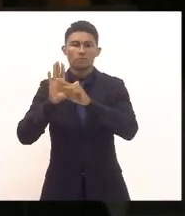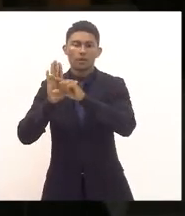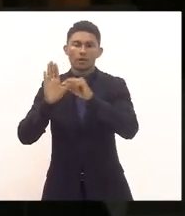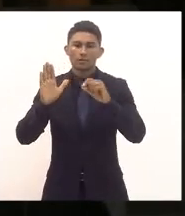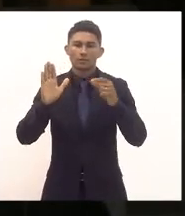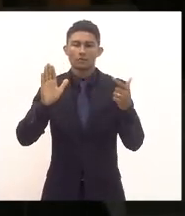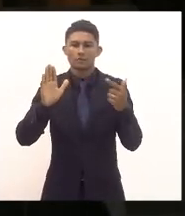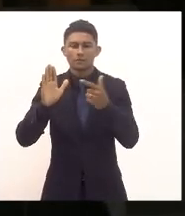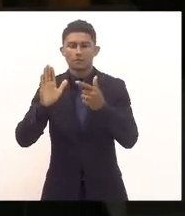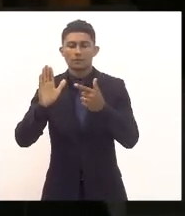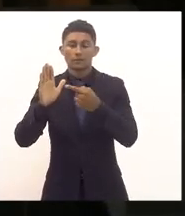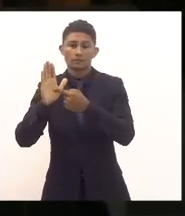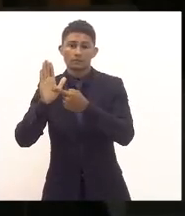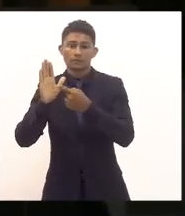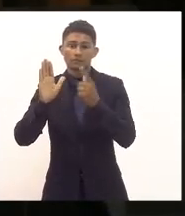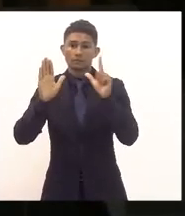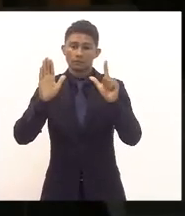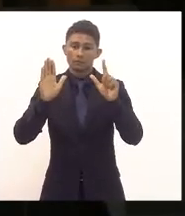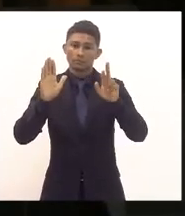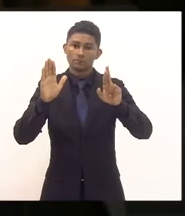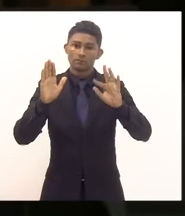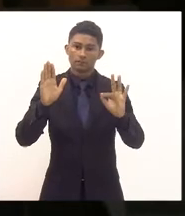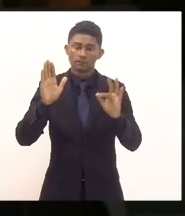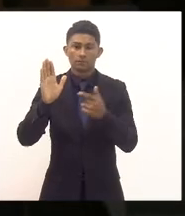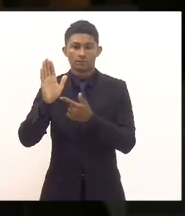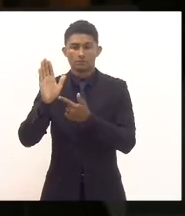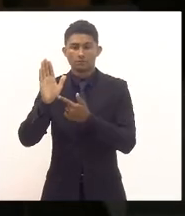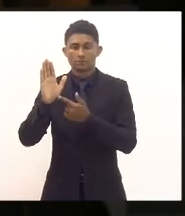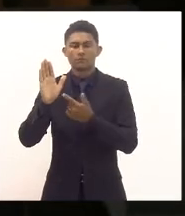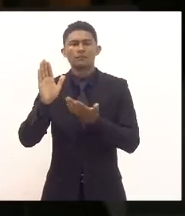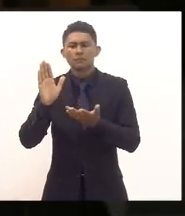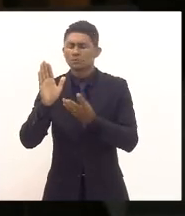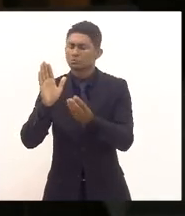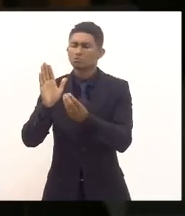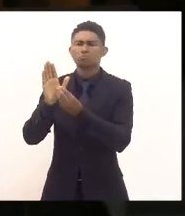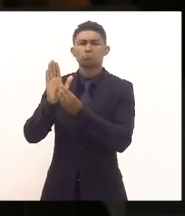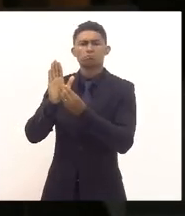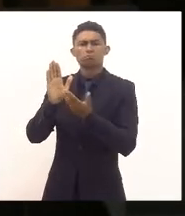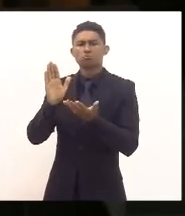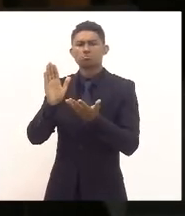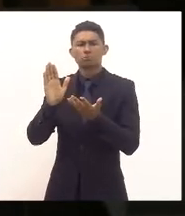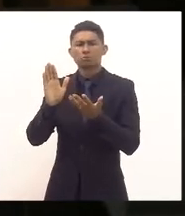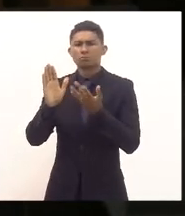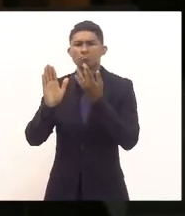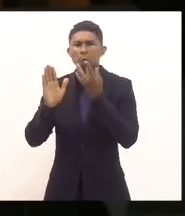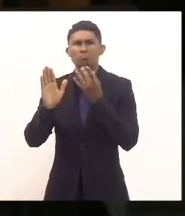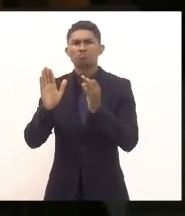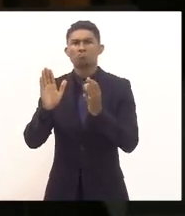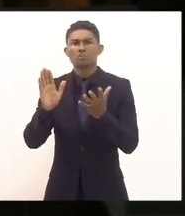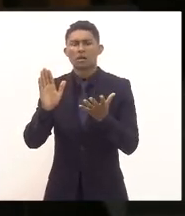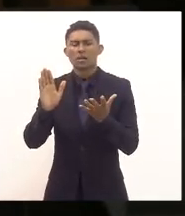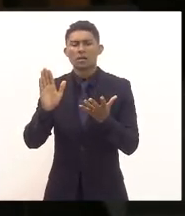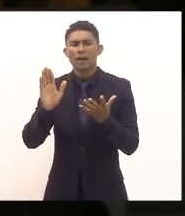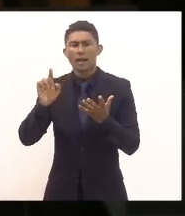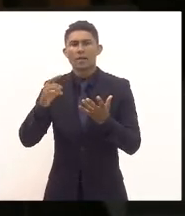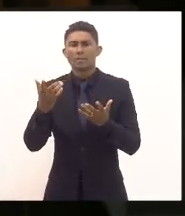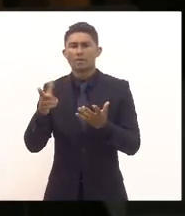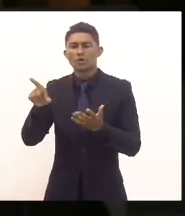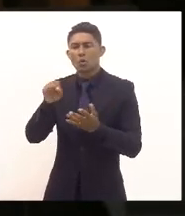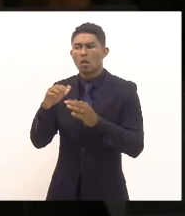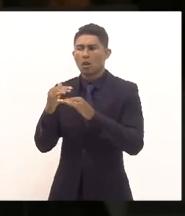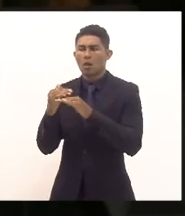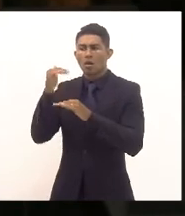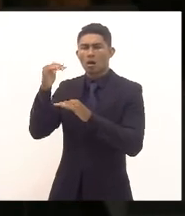22 da lrf e lrf não menciona o caso de promoção ou progressão